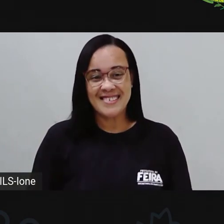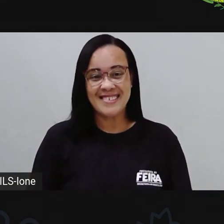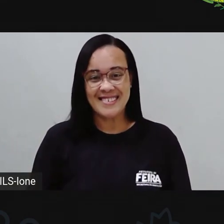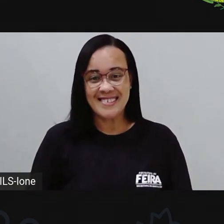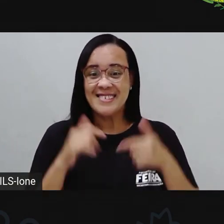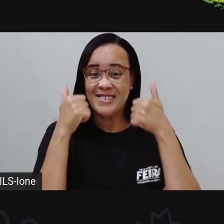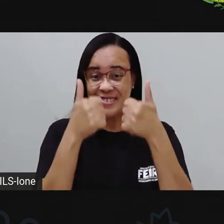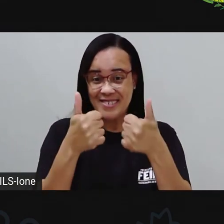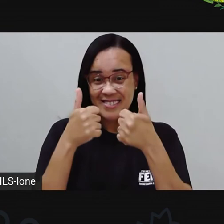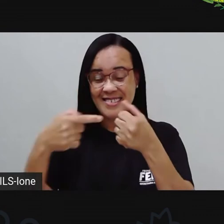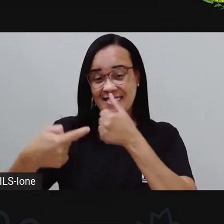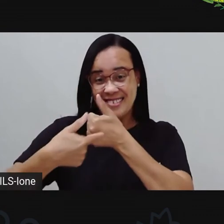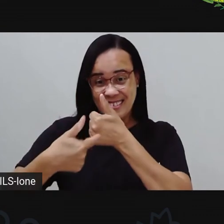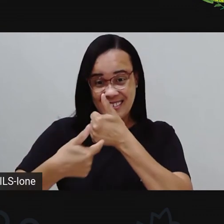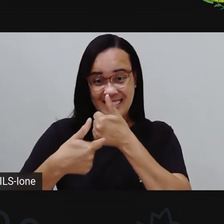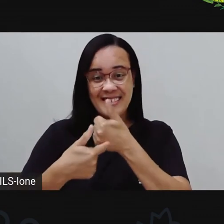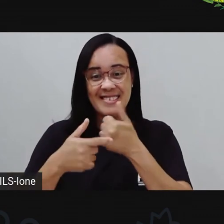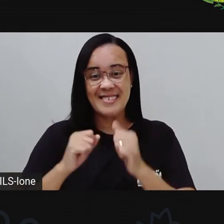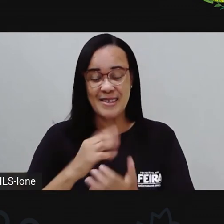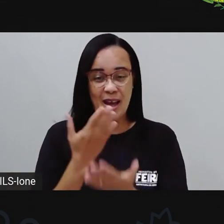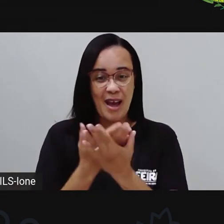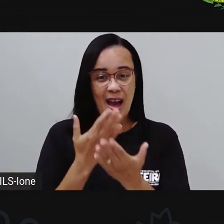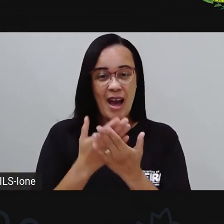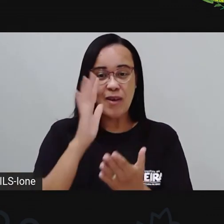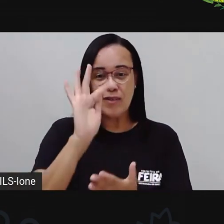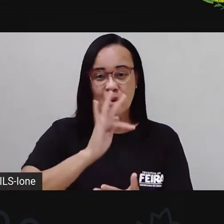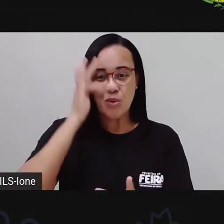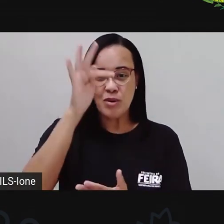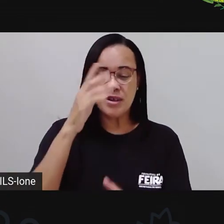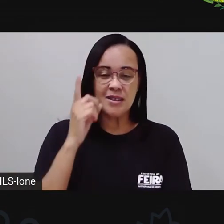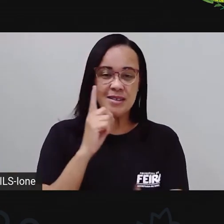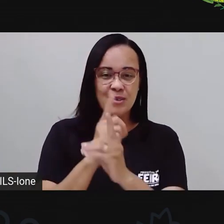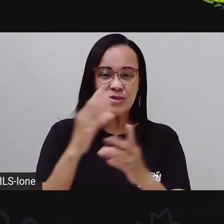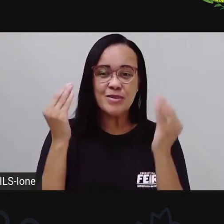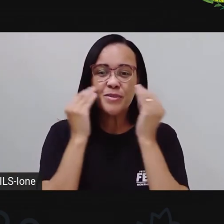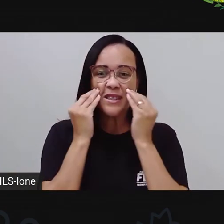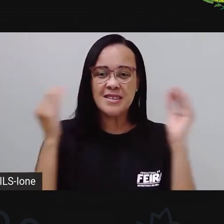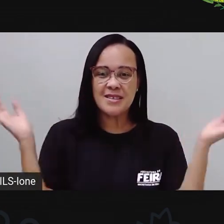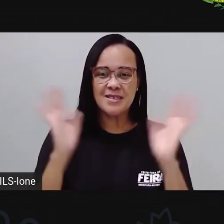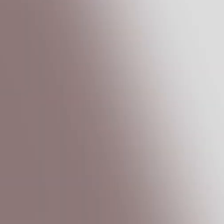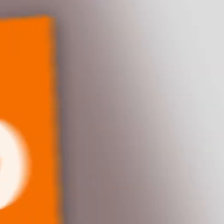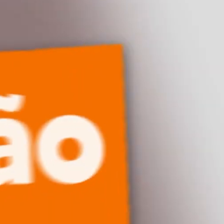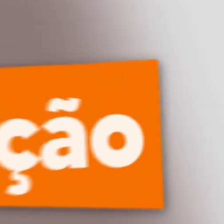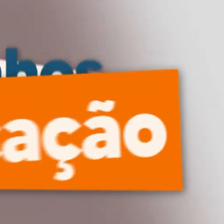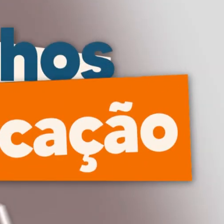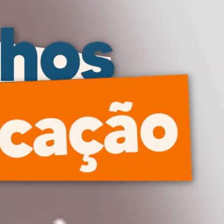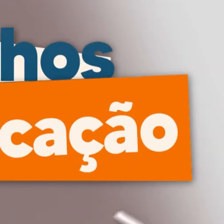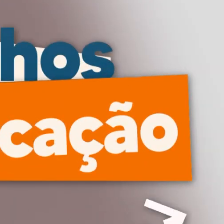tenham curtido a aula e a gente se vê na próxima aula, tá certo? Um beijão e até mais. Tchau, tchau.